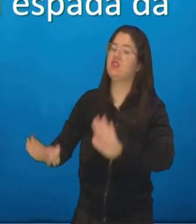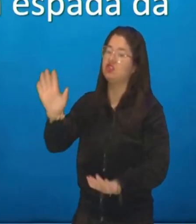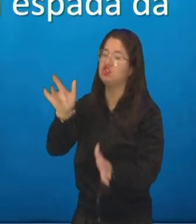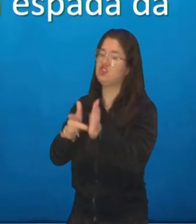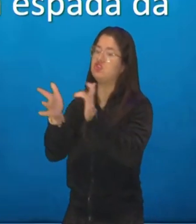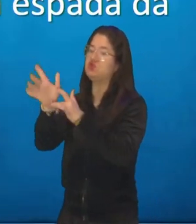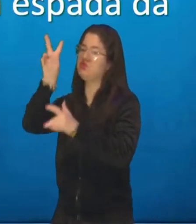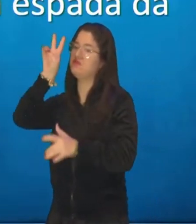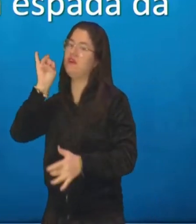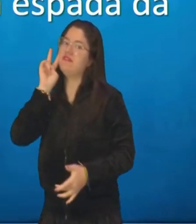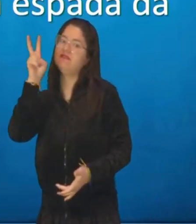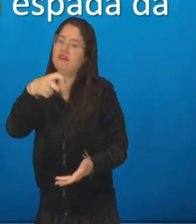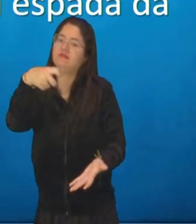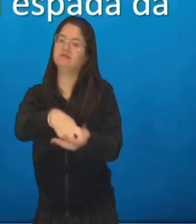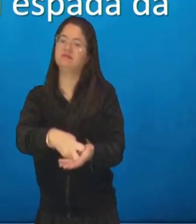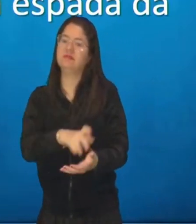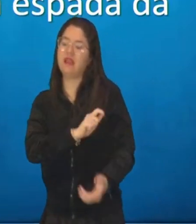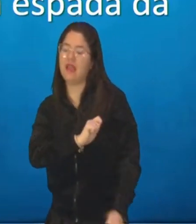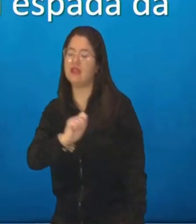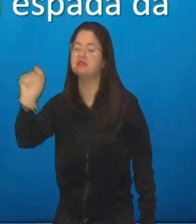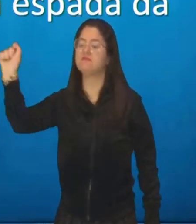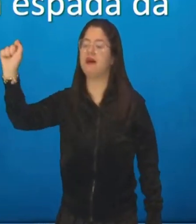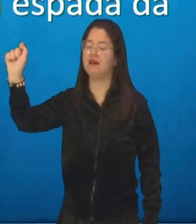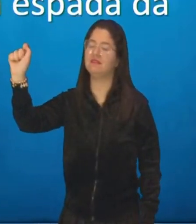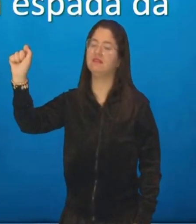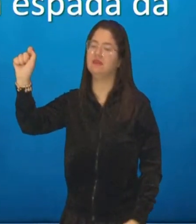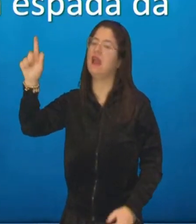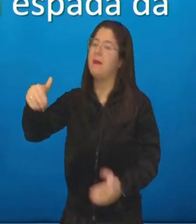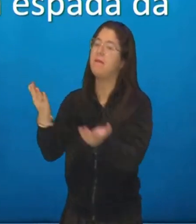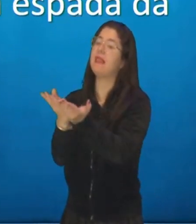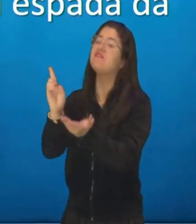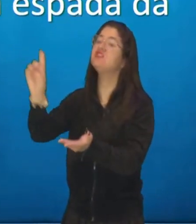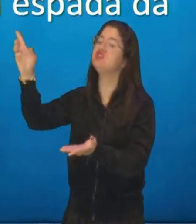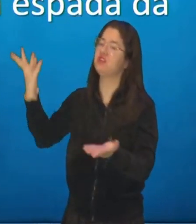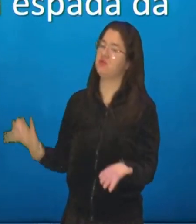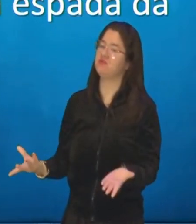boca. Qual é a espada da boca do Senhor? É a palavra de Deus. Como a